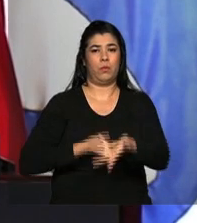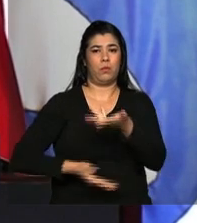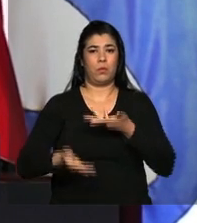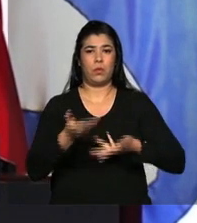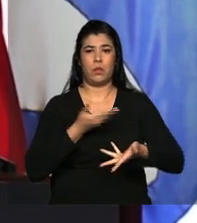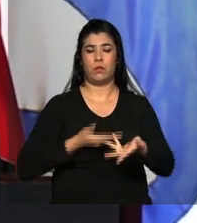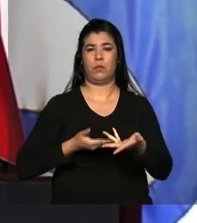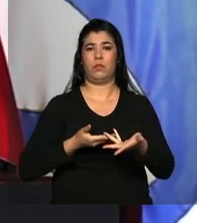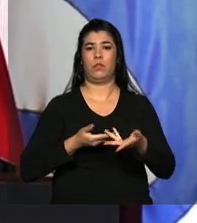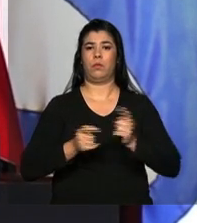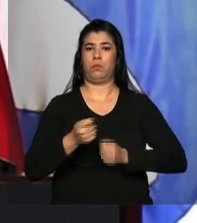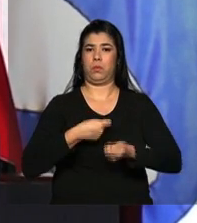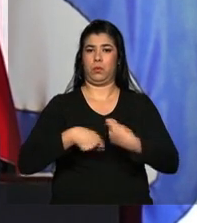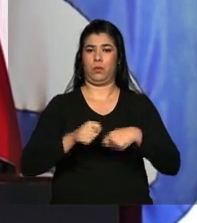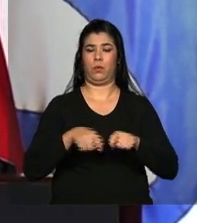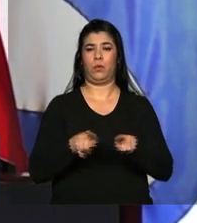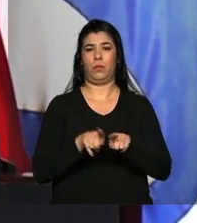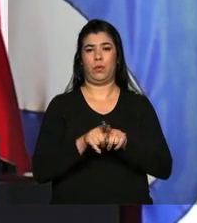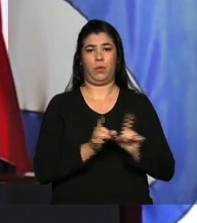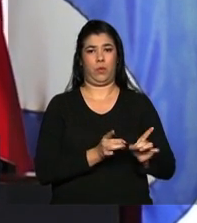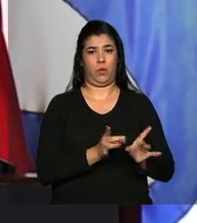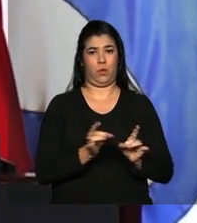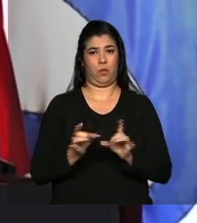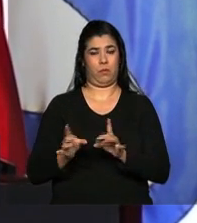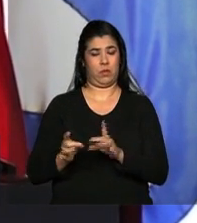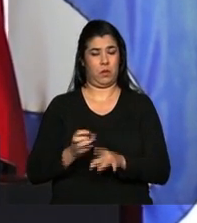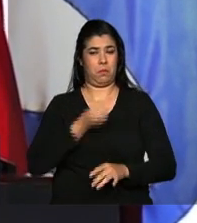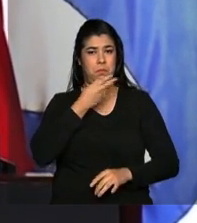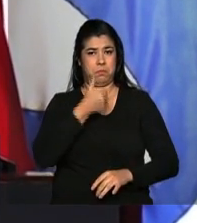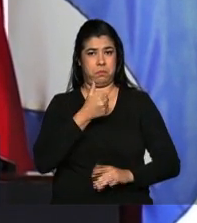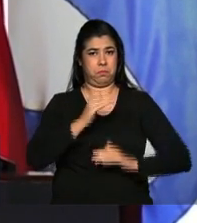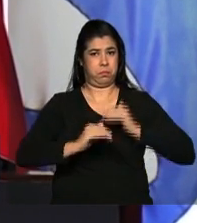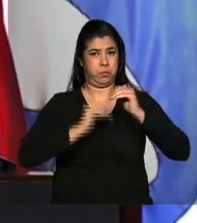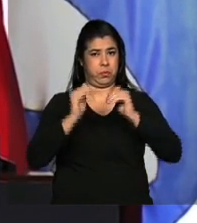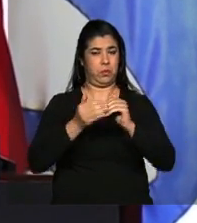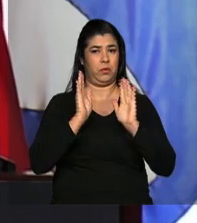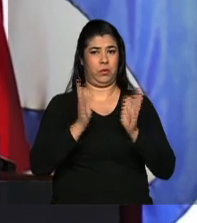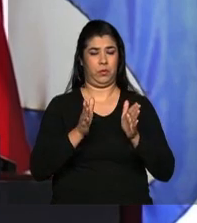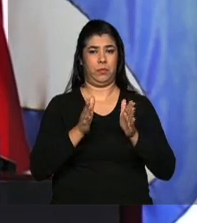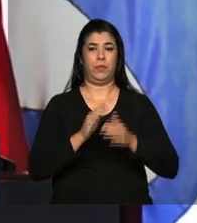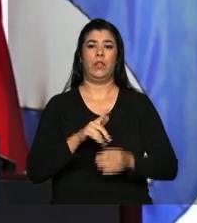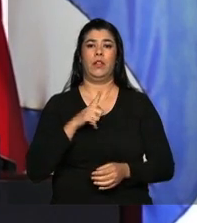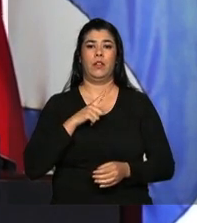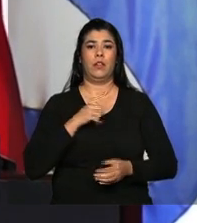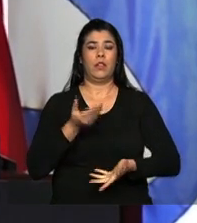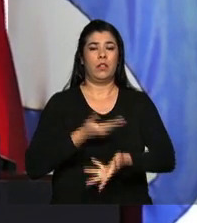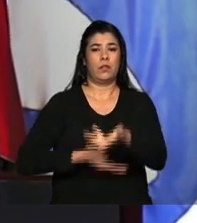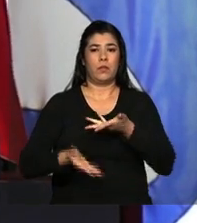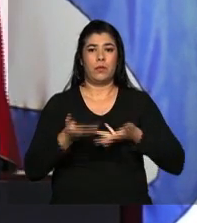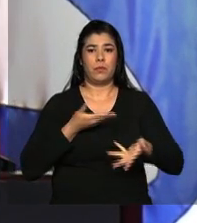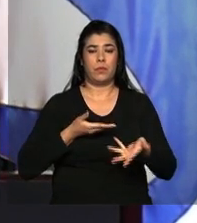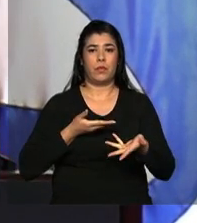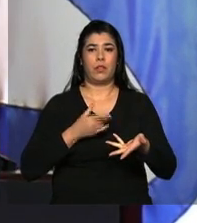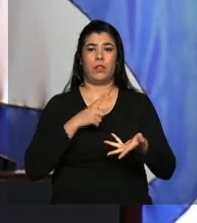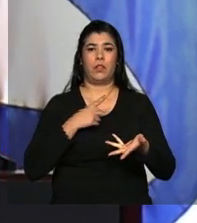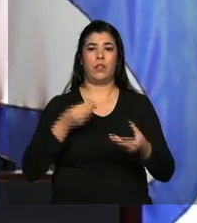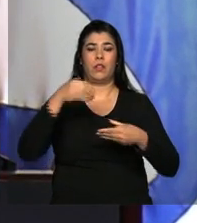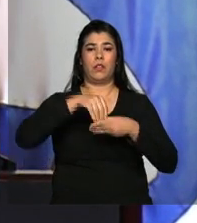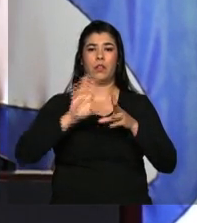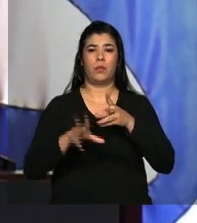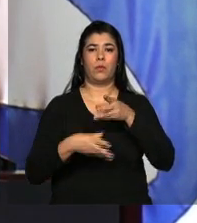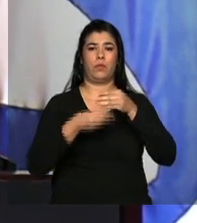relacionamento econômico-comercial maduro e sofisticado. Esse relacionamento ele é parte